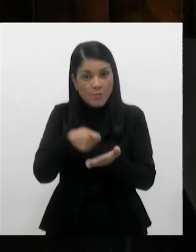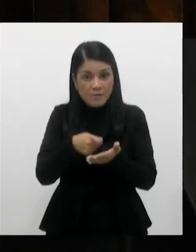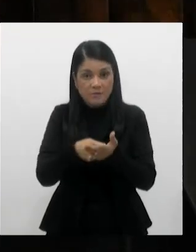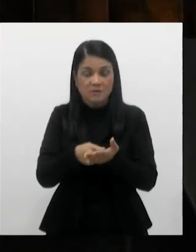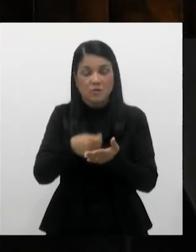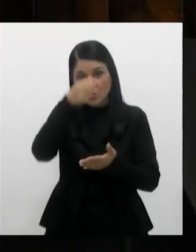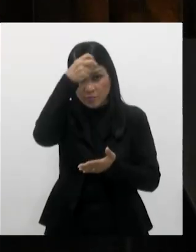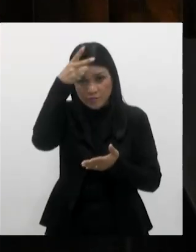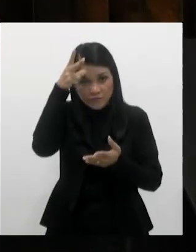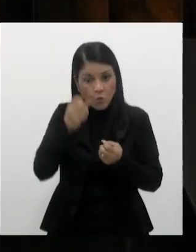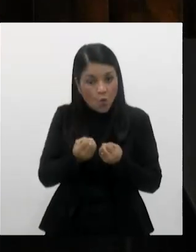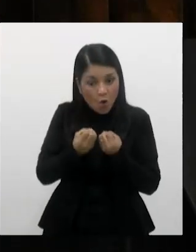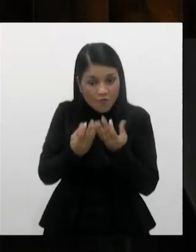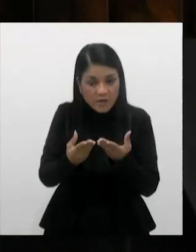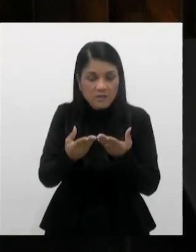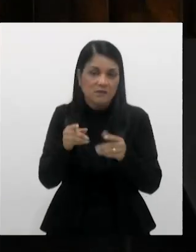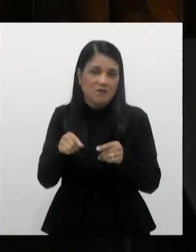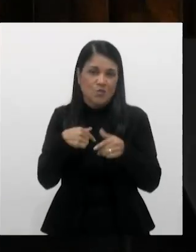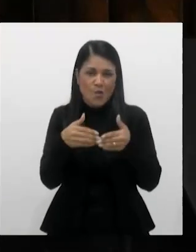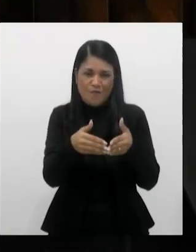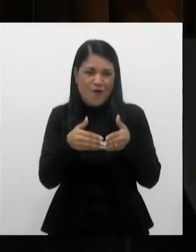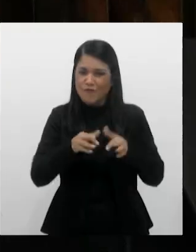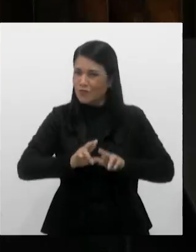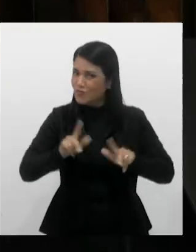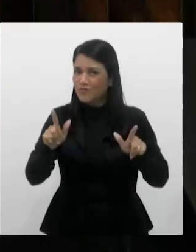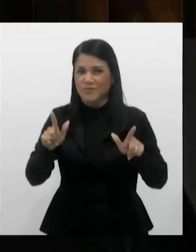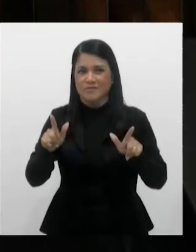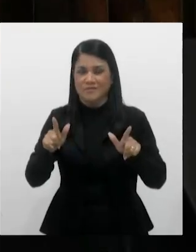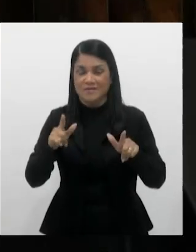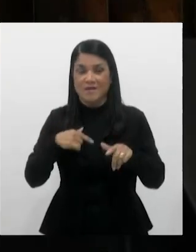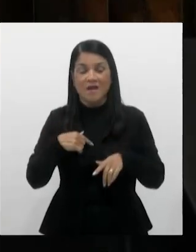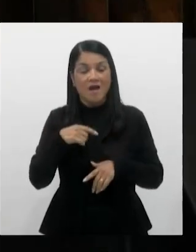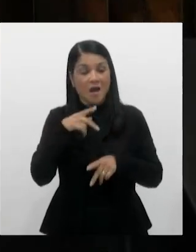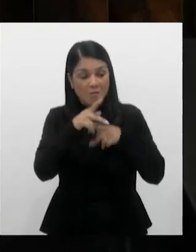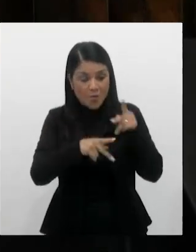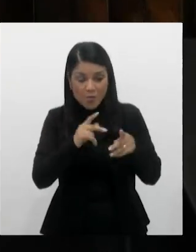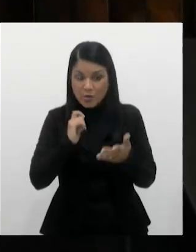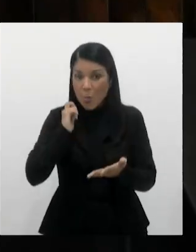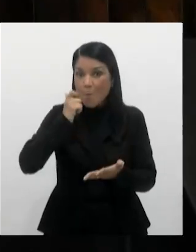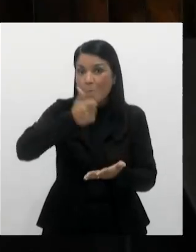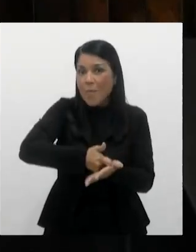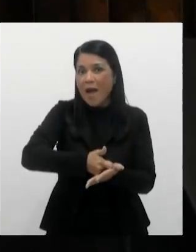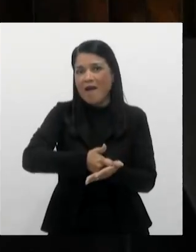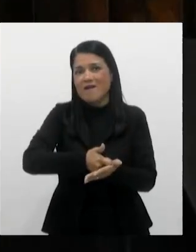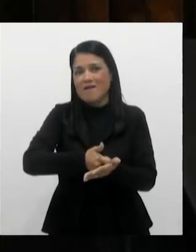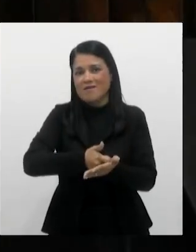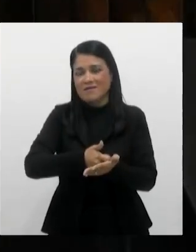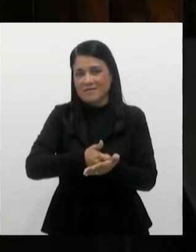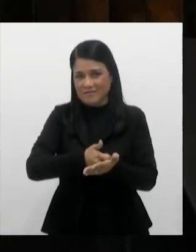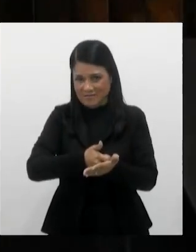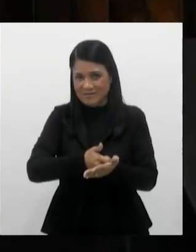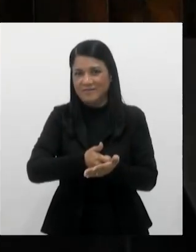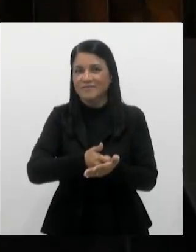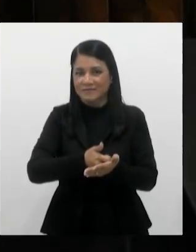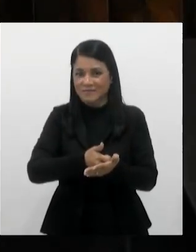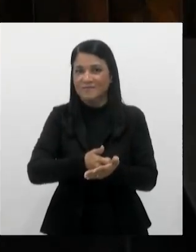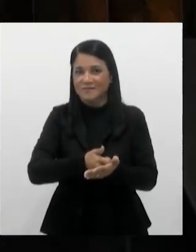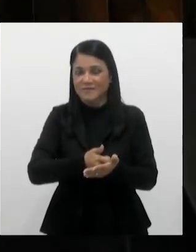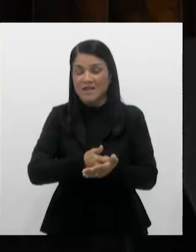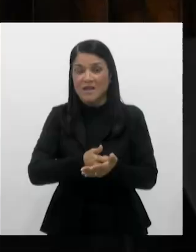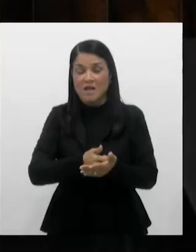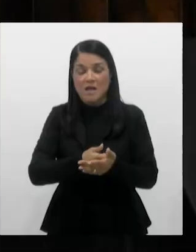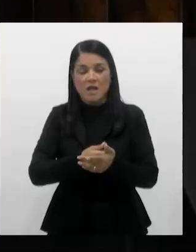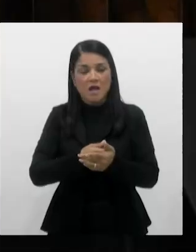favor. Até porque a população paga por esse serviço. A população paga por esse serviço. A população, muitas vezes,